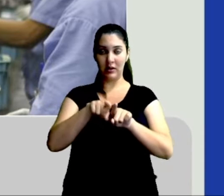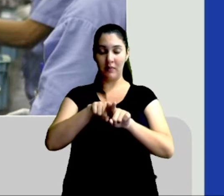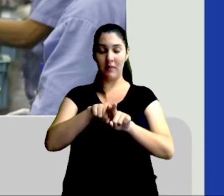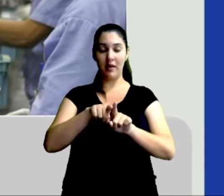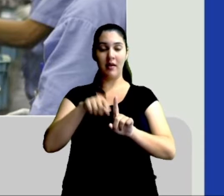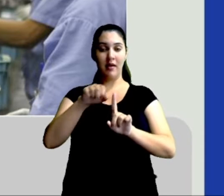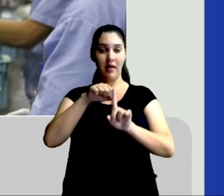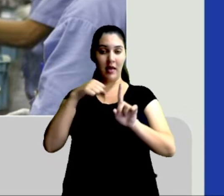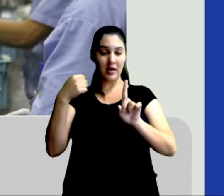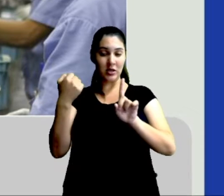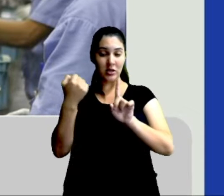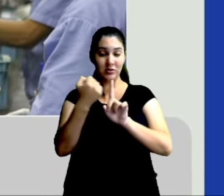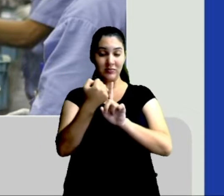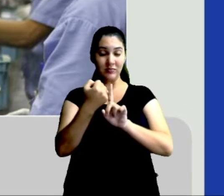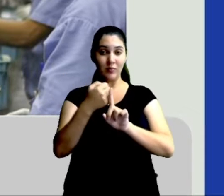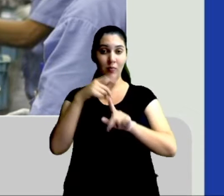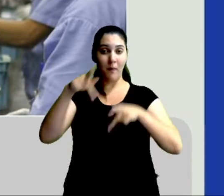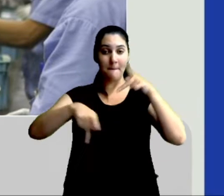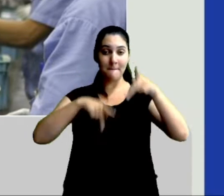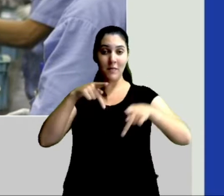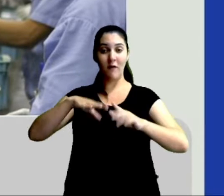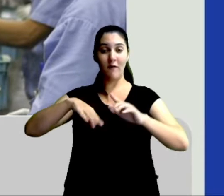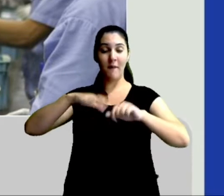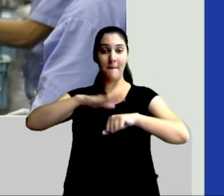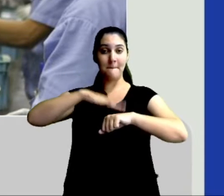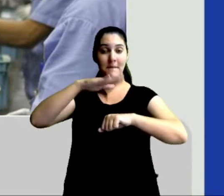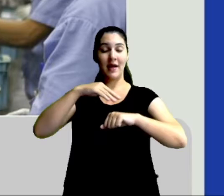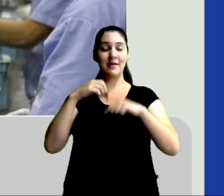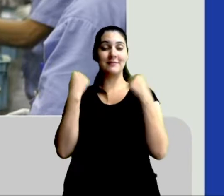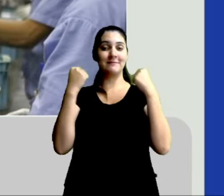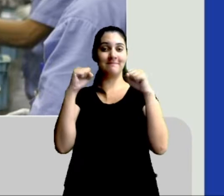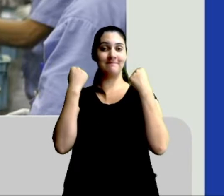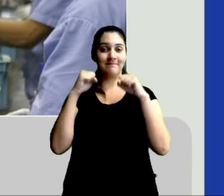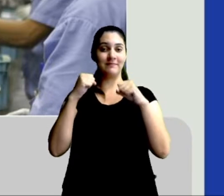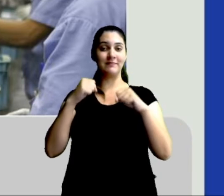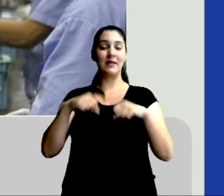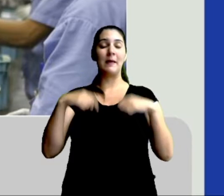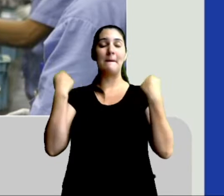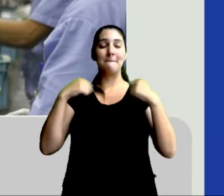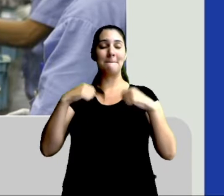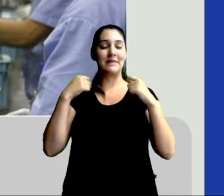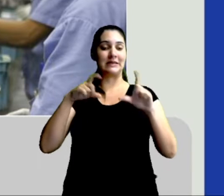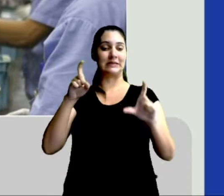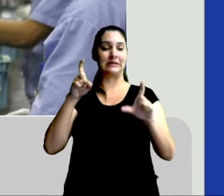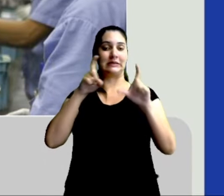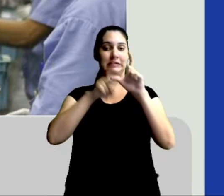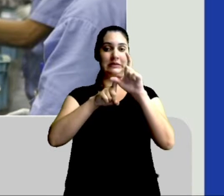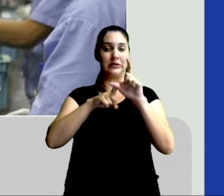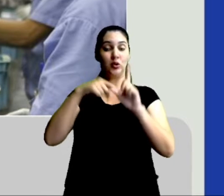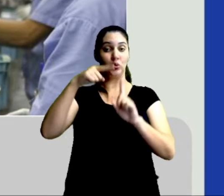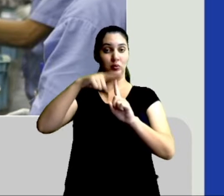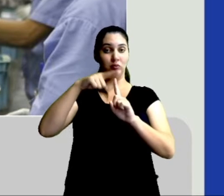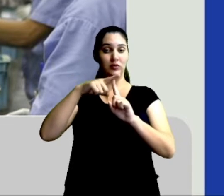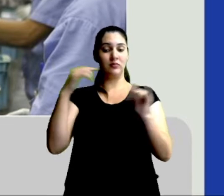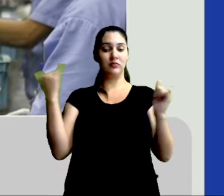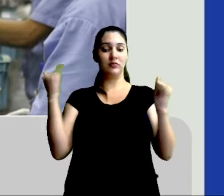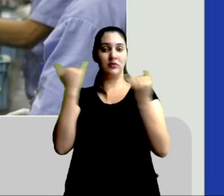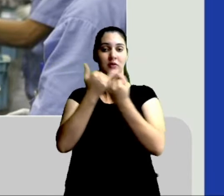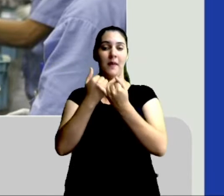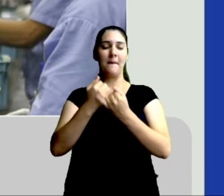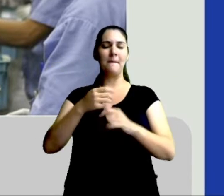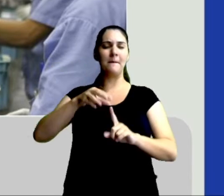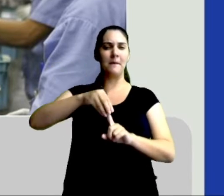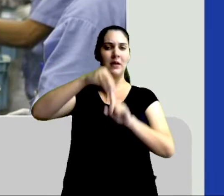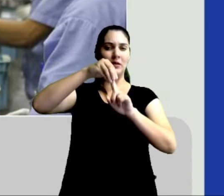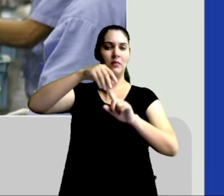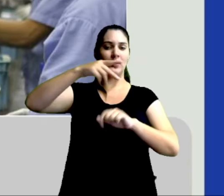mais industrializadas, são totalmente dependentes das fontes de energia, né? Principalmente aqueles